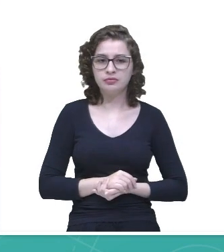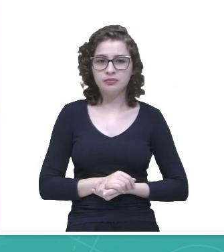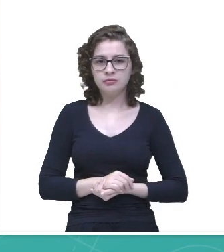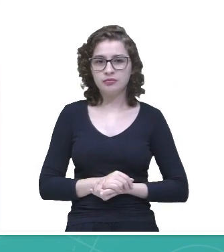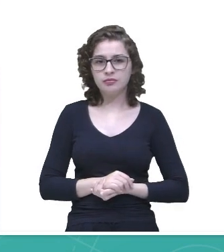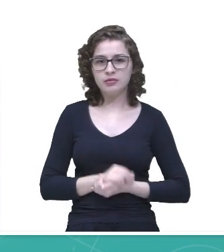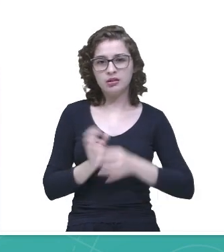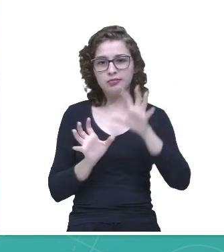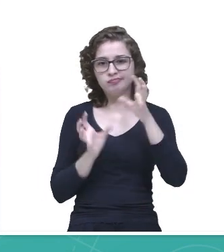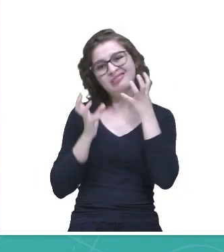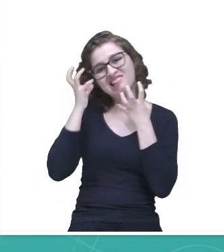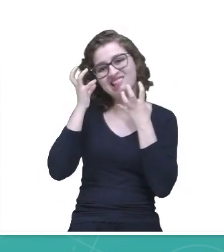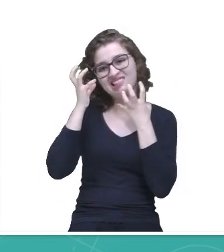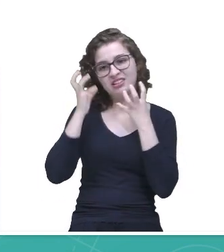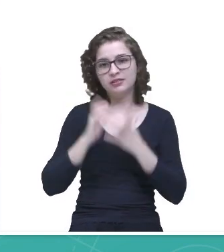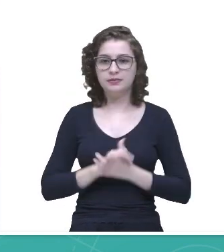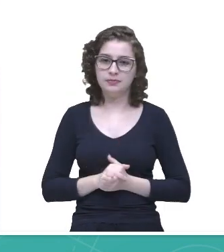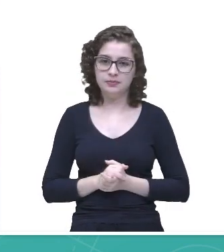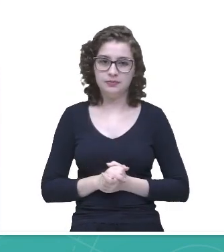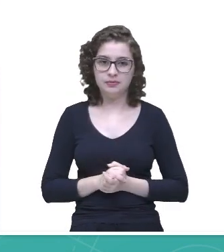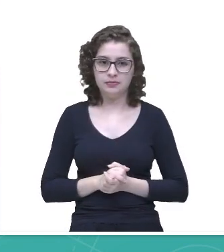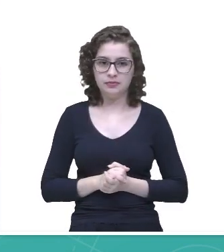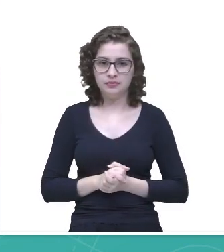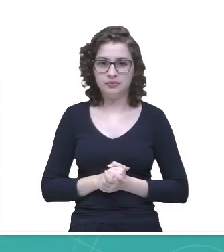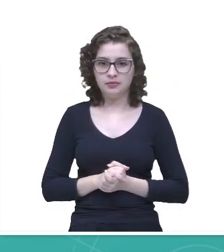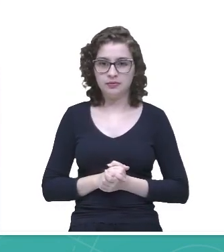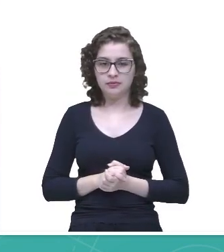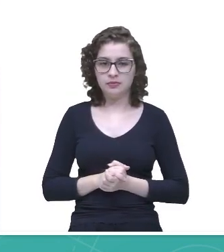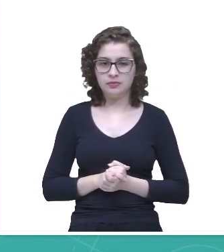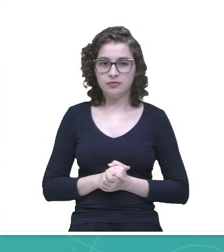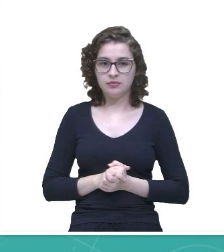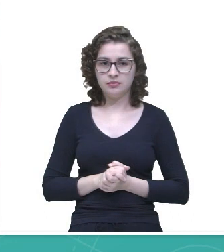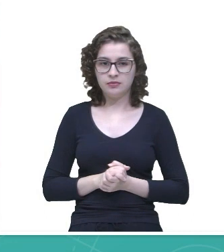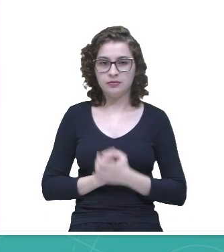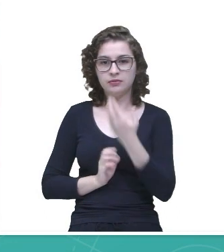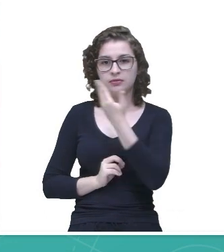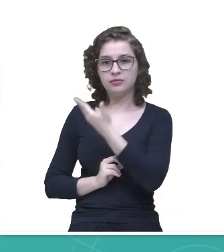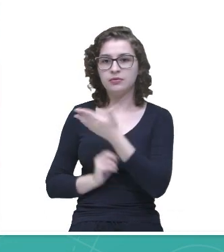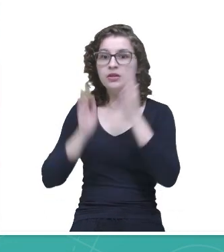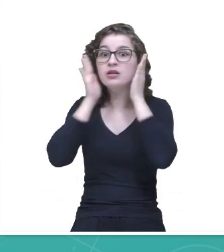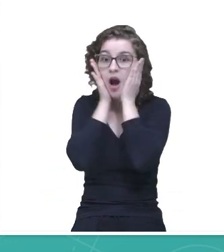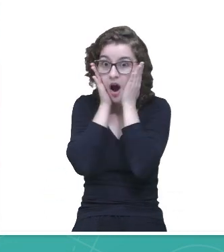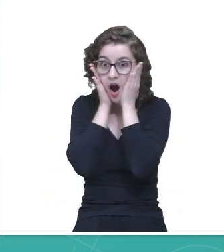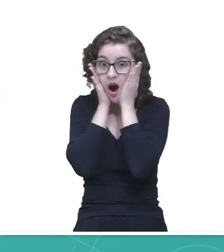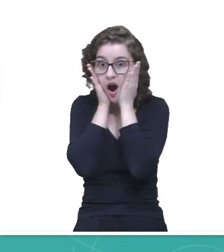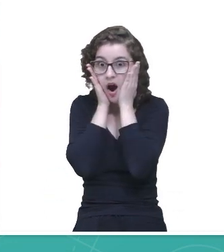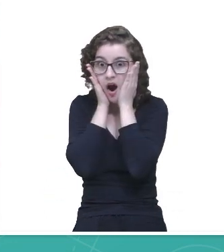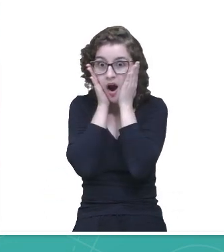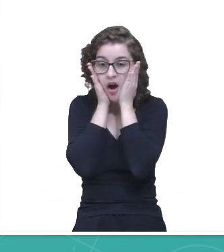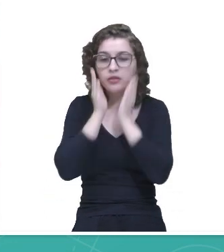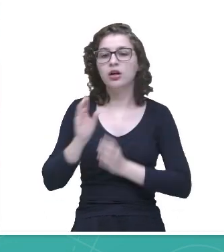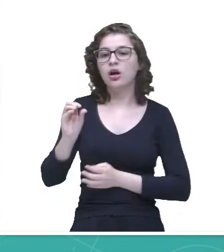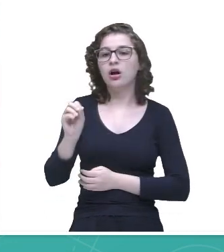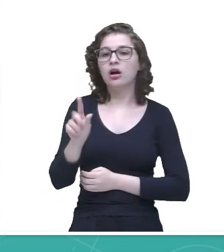eles distorcem, né, a figura humana, deformam a figura humana, essa primeira imagem, O Grito, tá? Foi